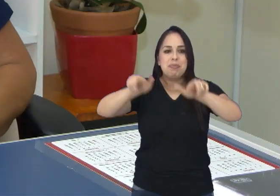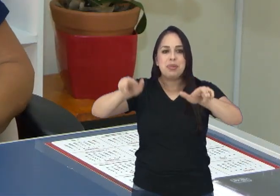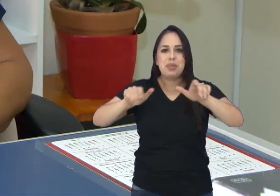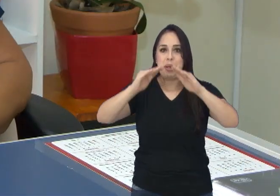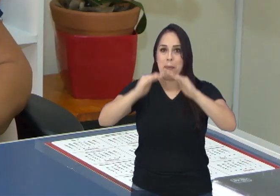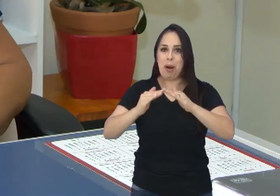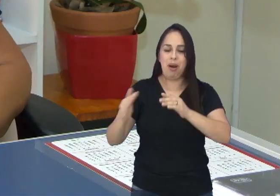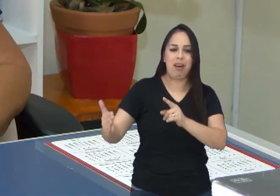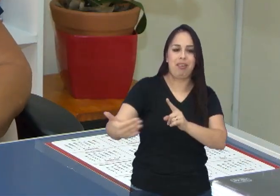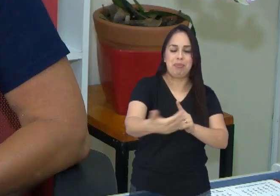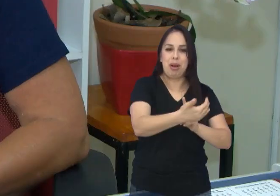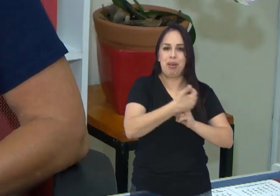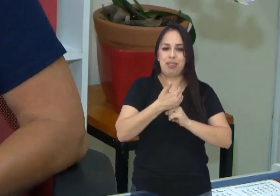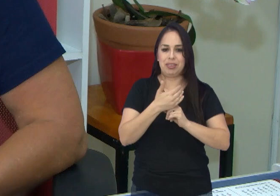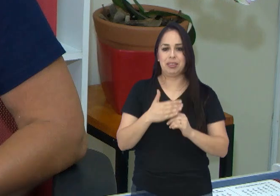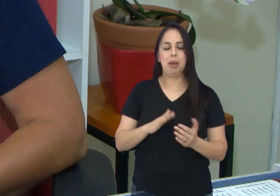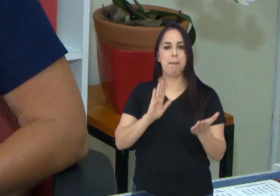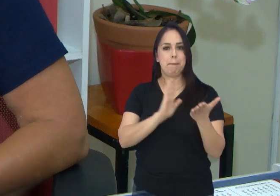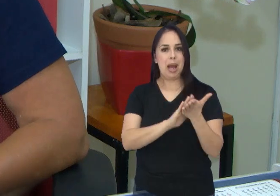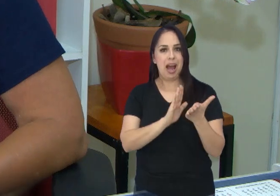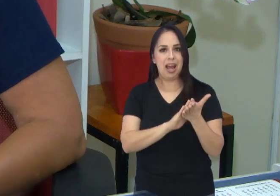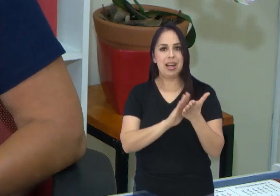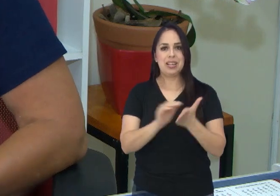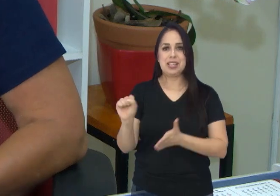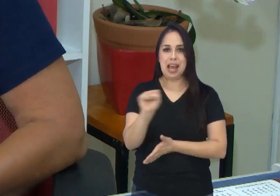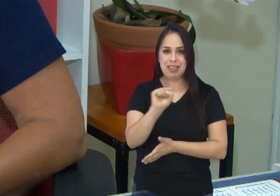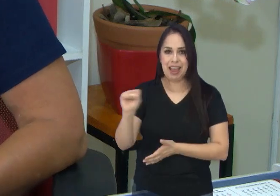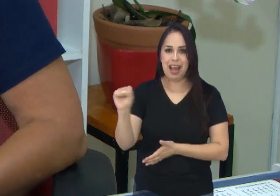moradores que nele vivem. Parabéns para o Jardim